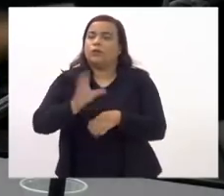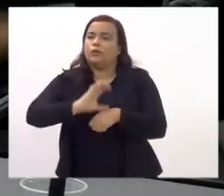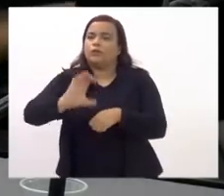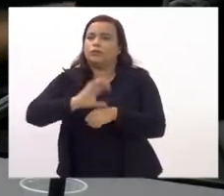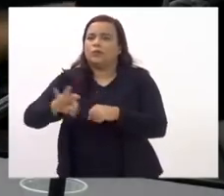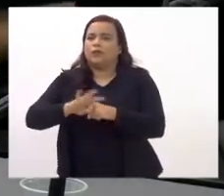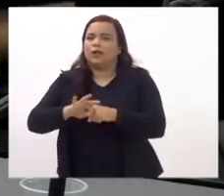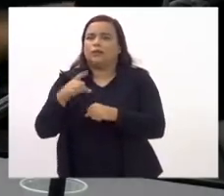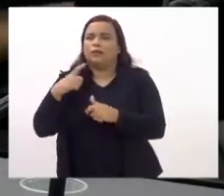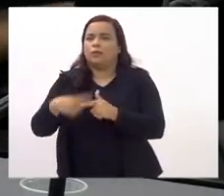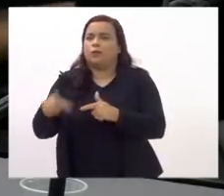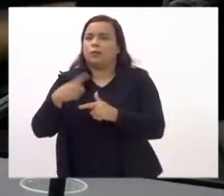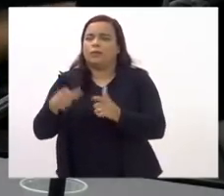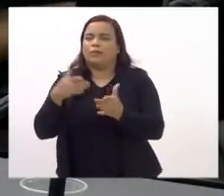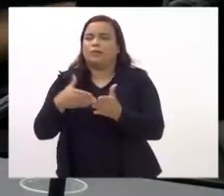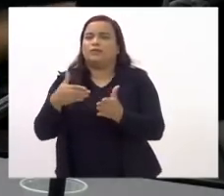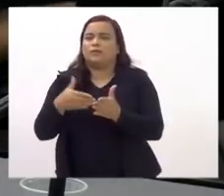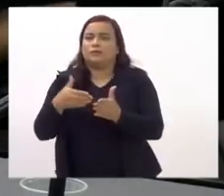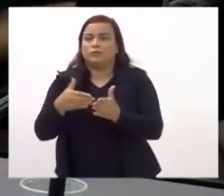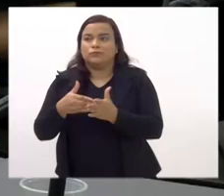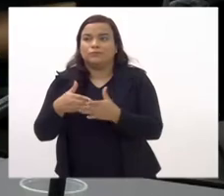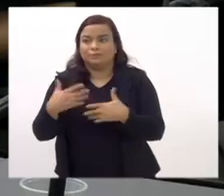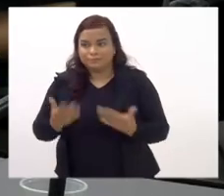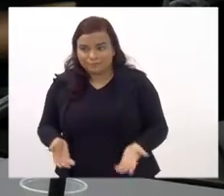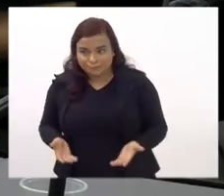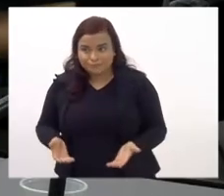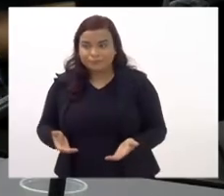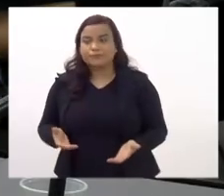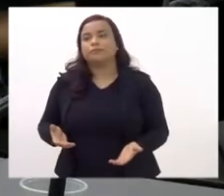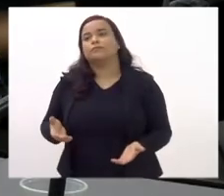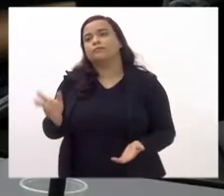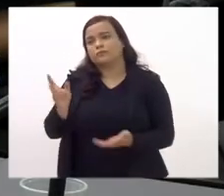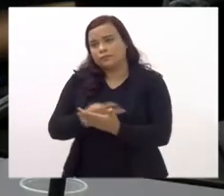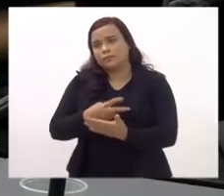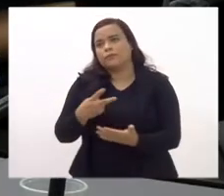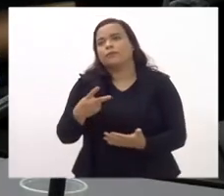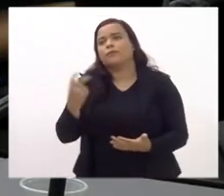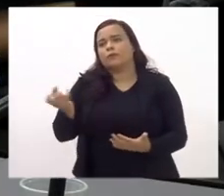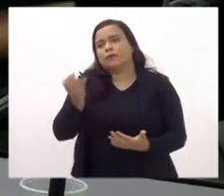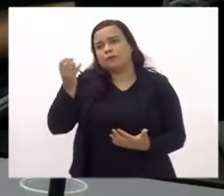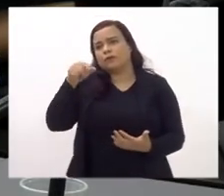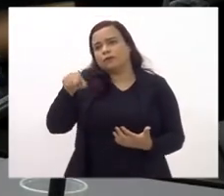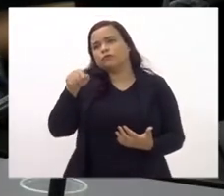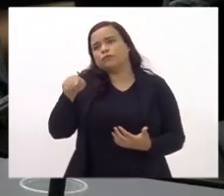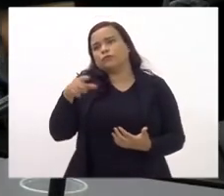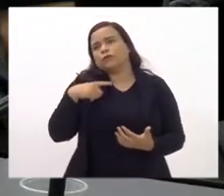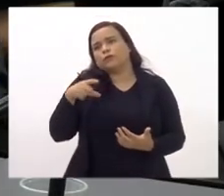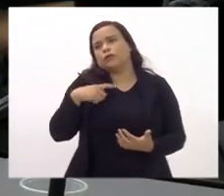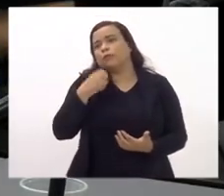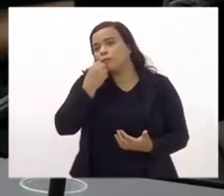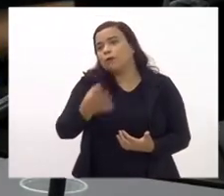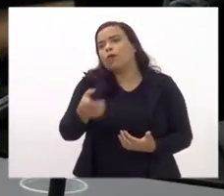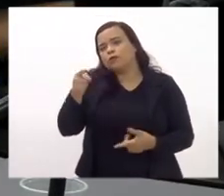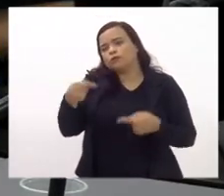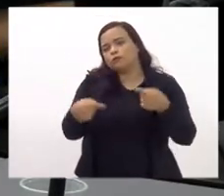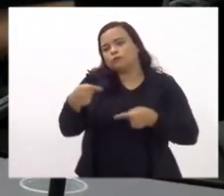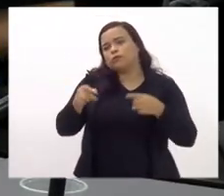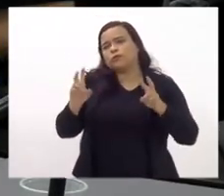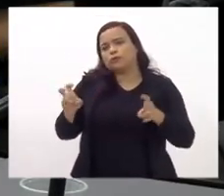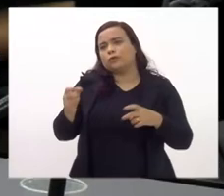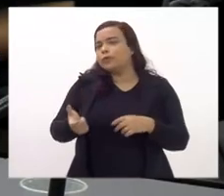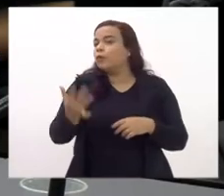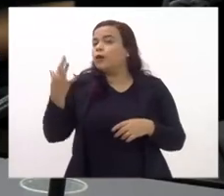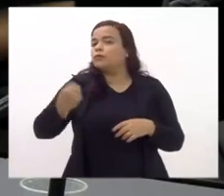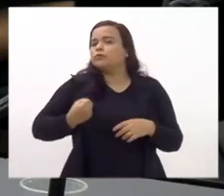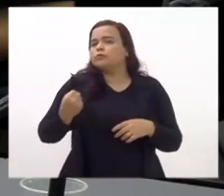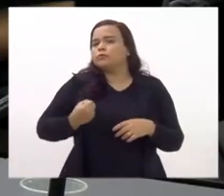à educação. Então, foi até, no fundo, acabou sendo muito salutar essa discussão a respeito de números,